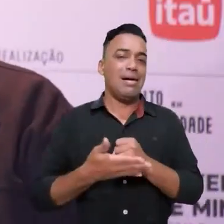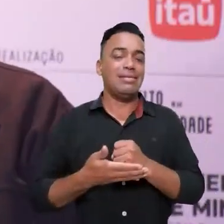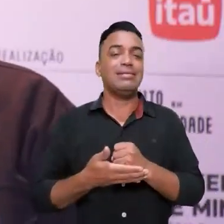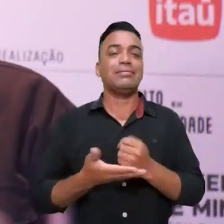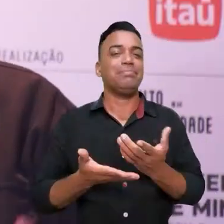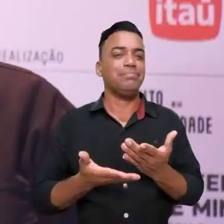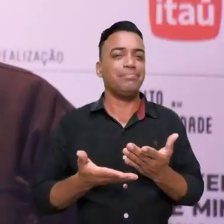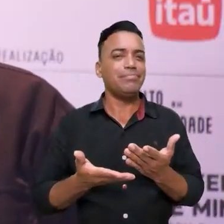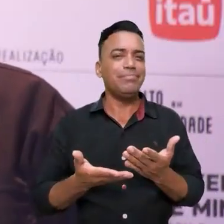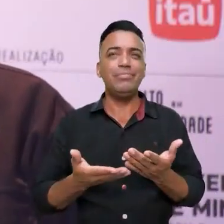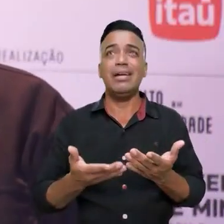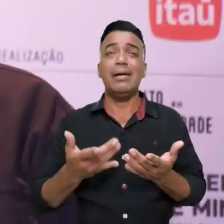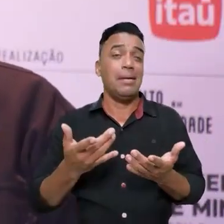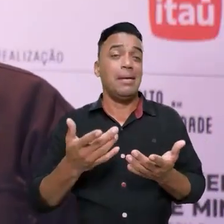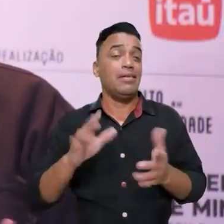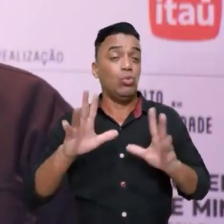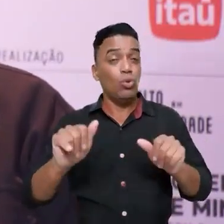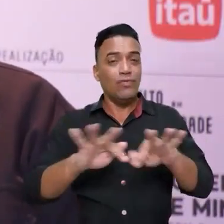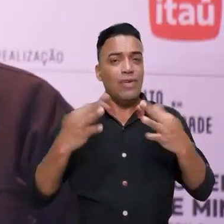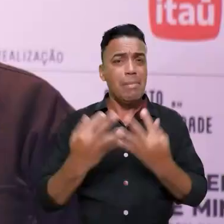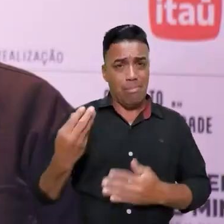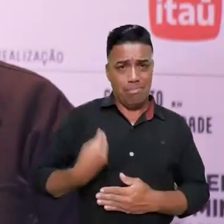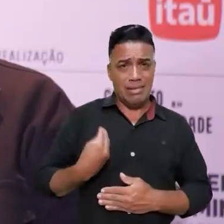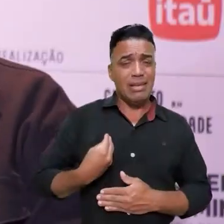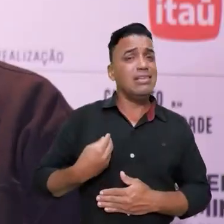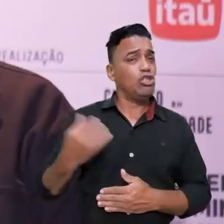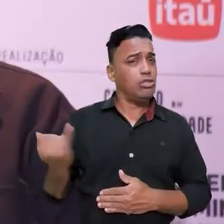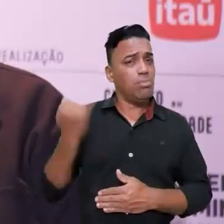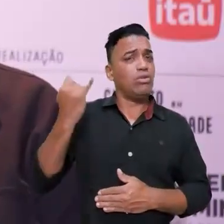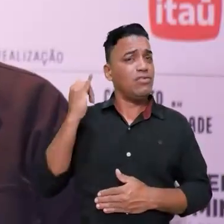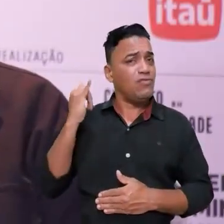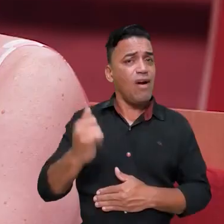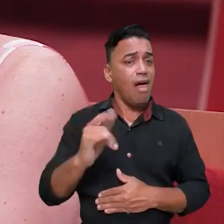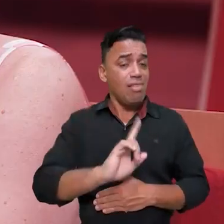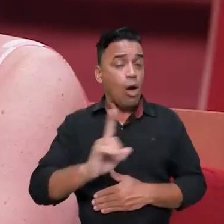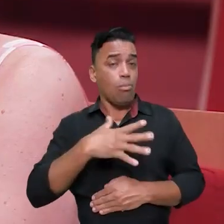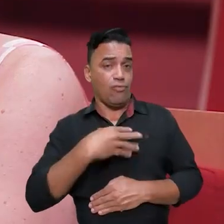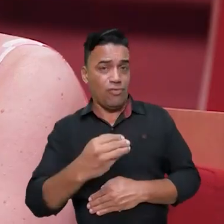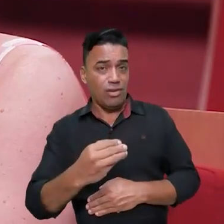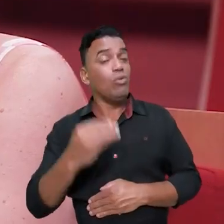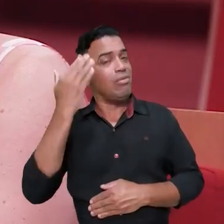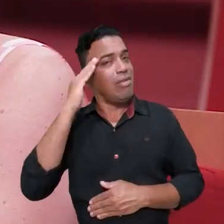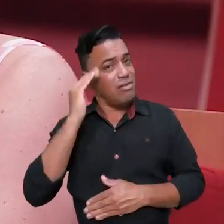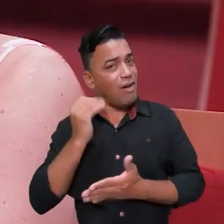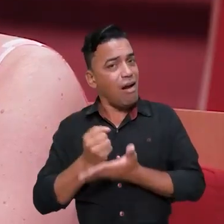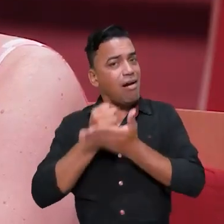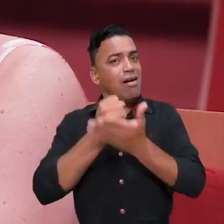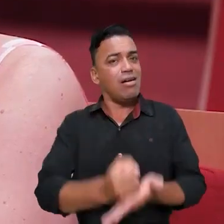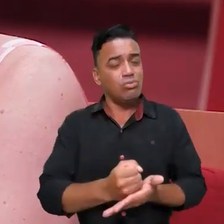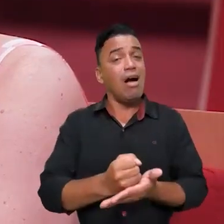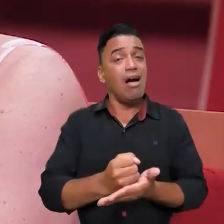pais aqui presentes, e enfim, pais e mães que entendem essa importância do não nesse lugar, entendem que vão contribuir